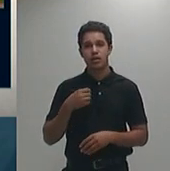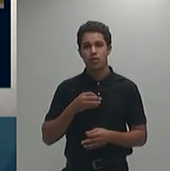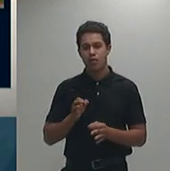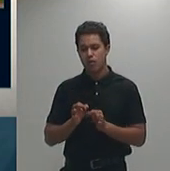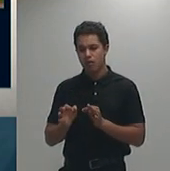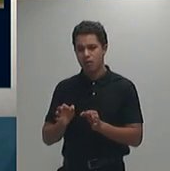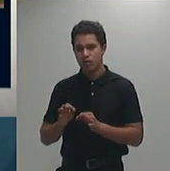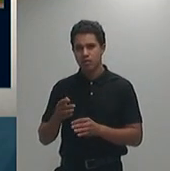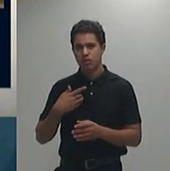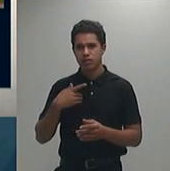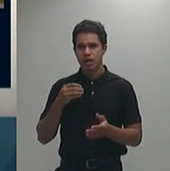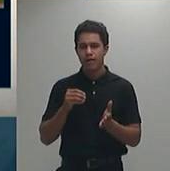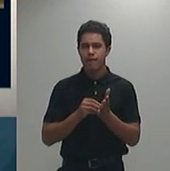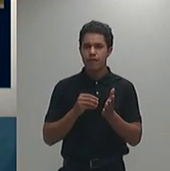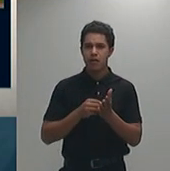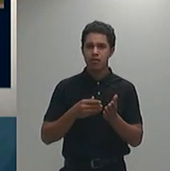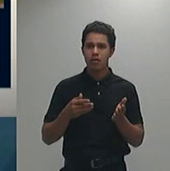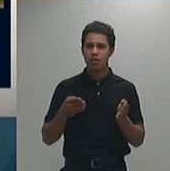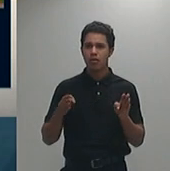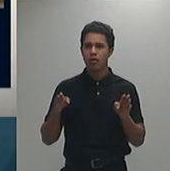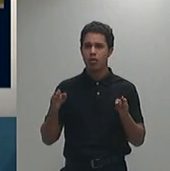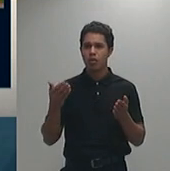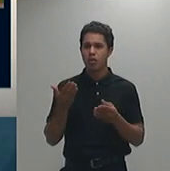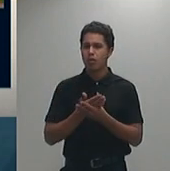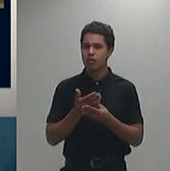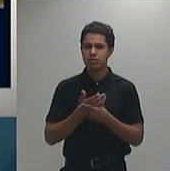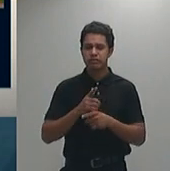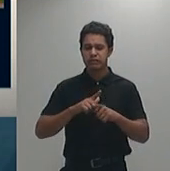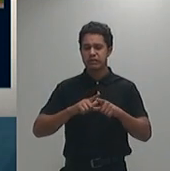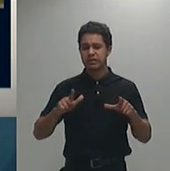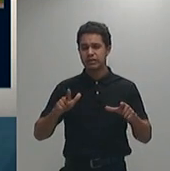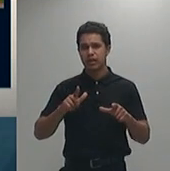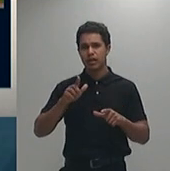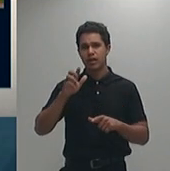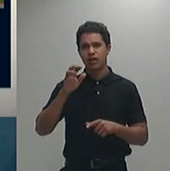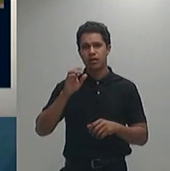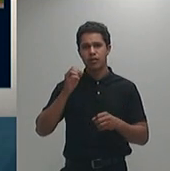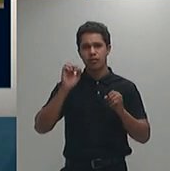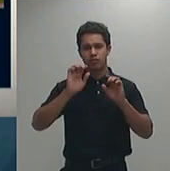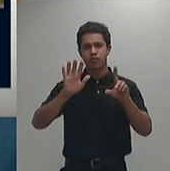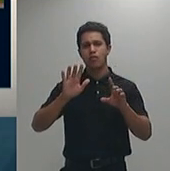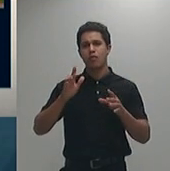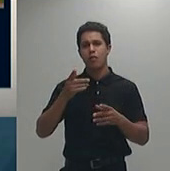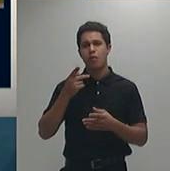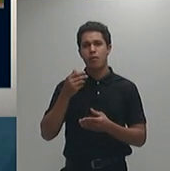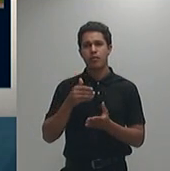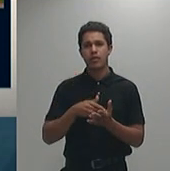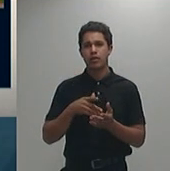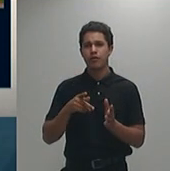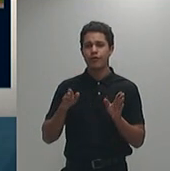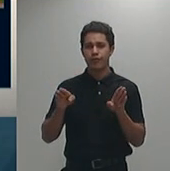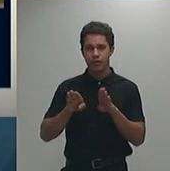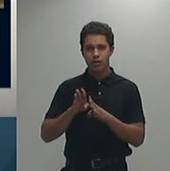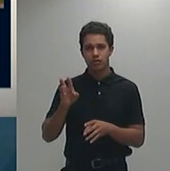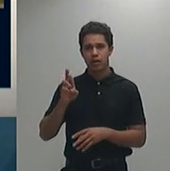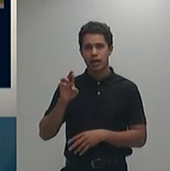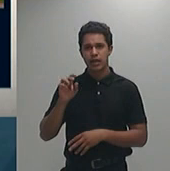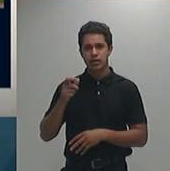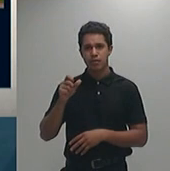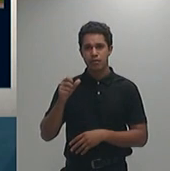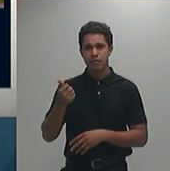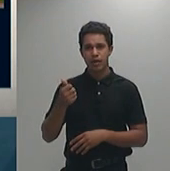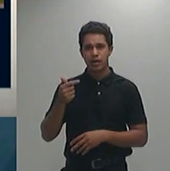do processo sem resolução do mérito fechou "eresp 676